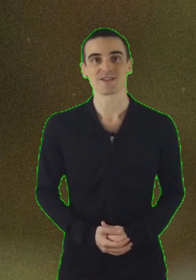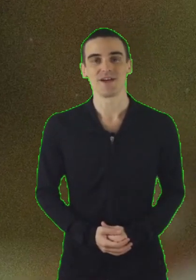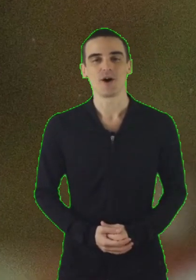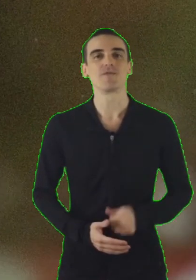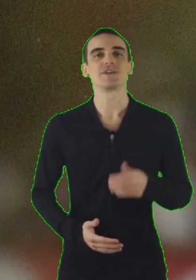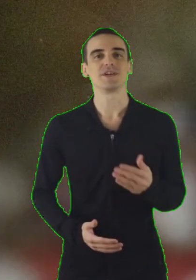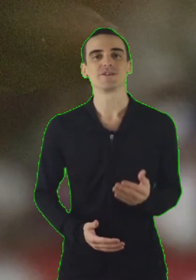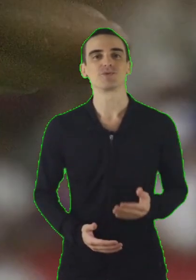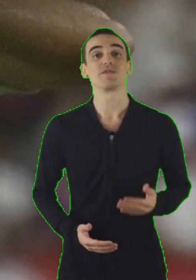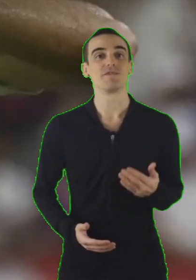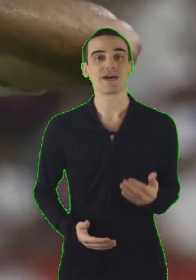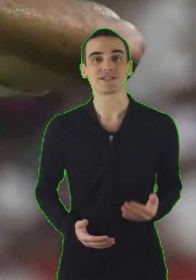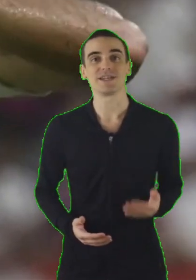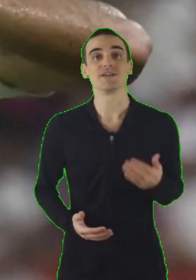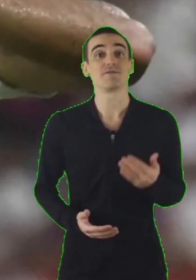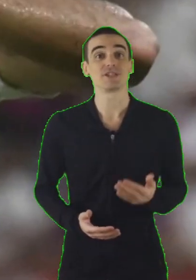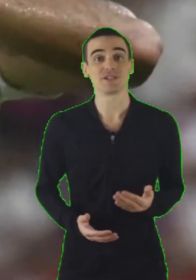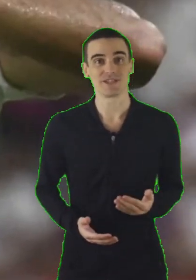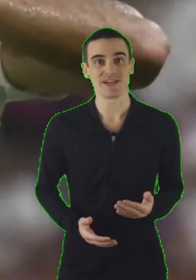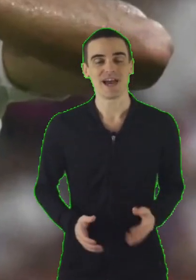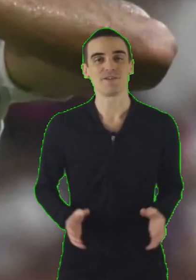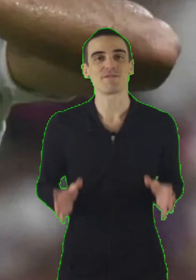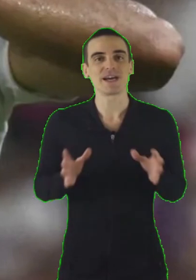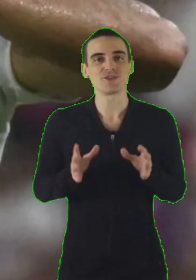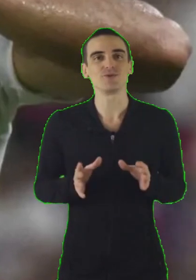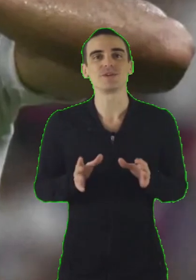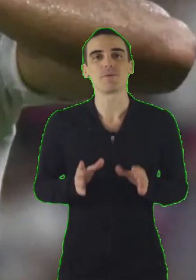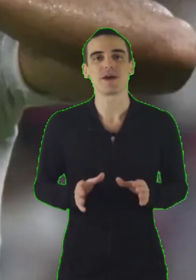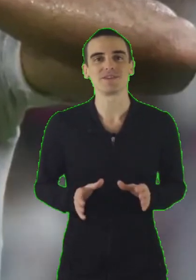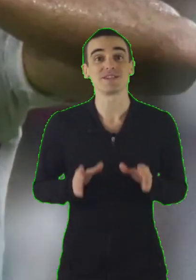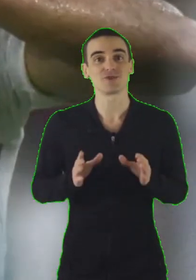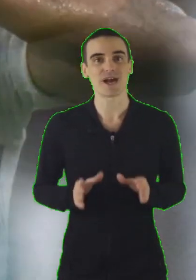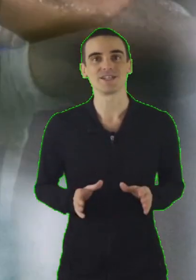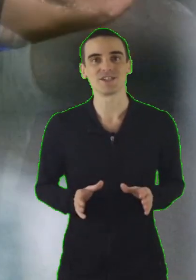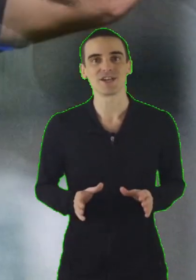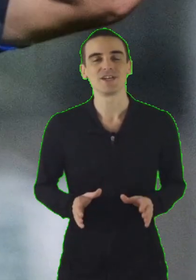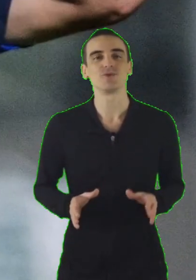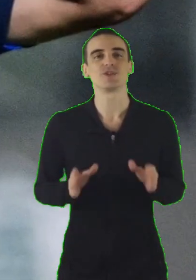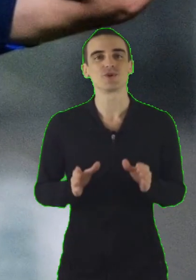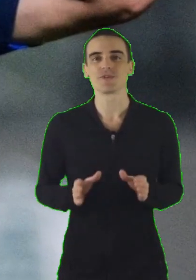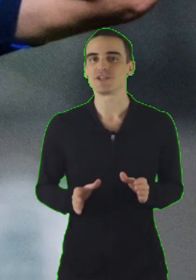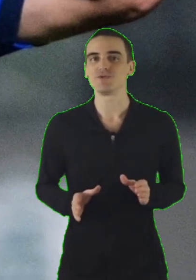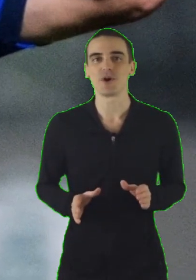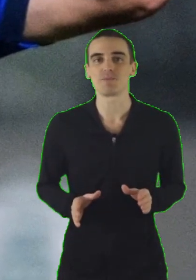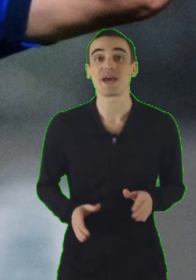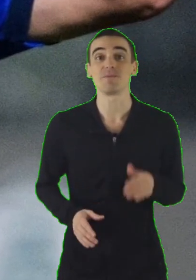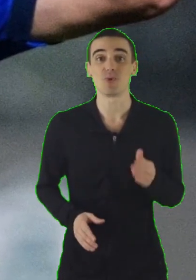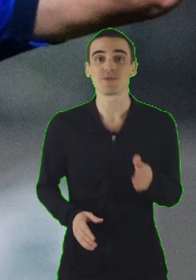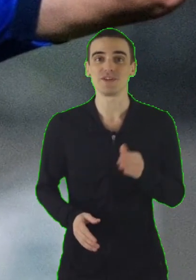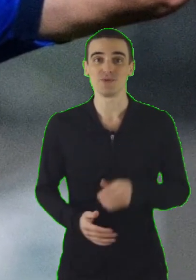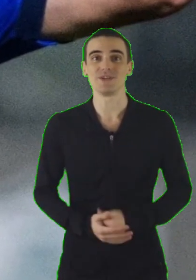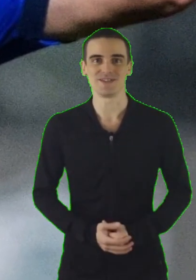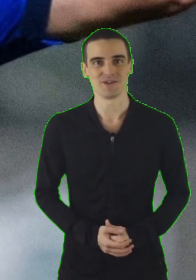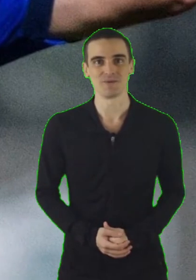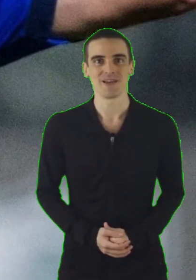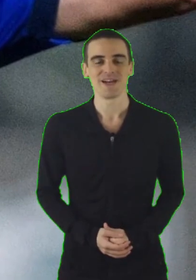O clube tinha interesse em adquirir mais uma parte dos direitos econômicos do atacante junto ao Tombense para assinar de forma definitiva, mas esbarrou na concorrência